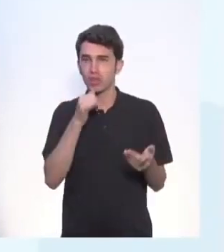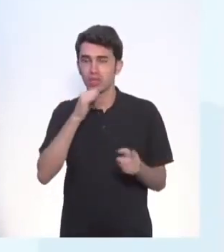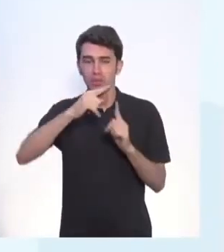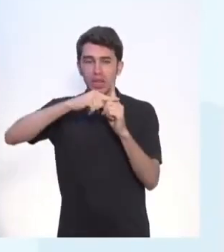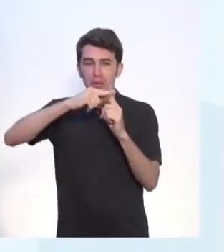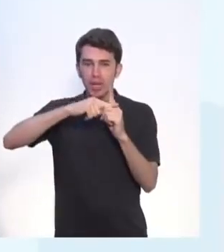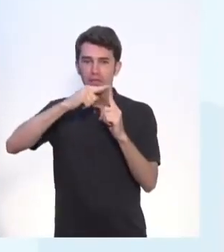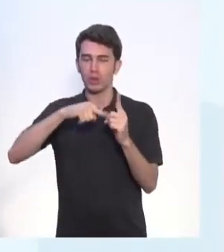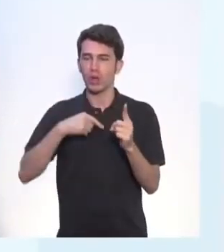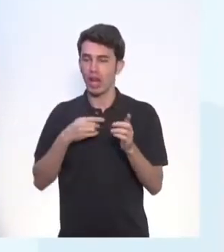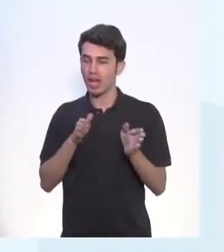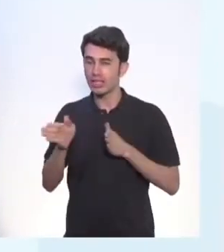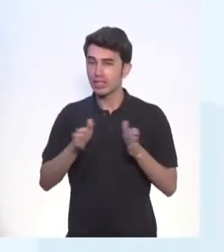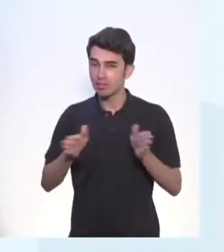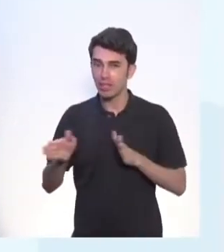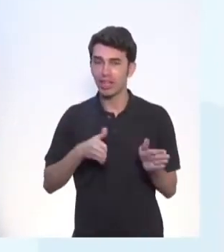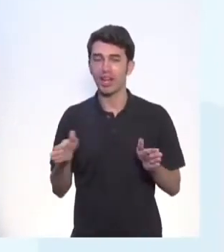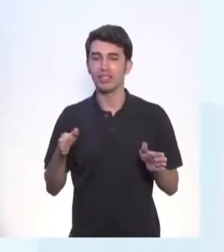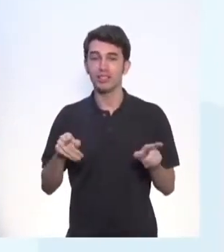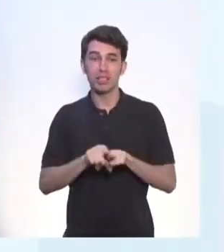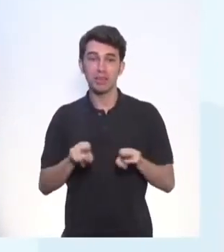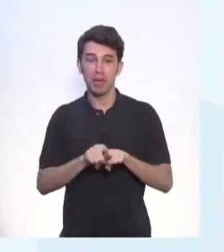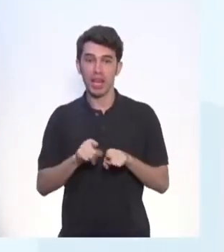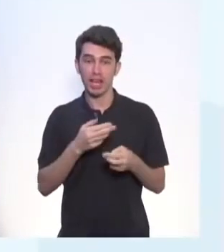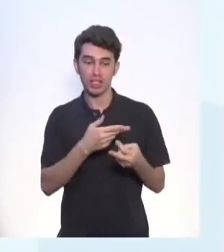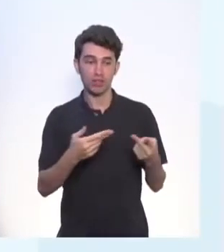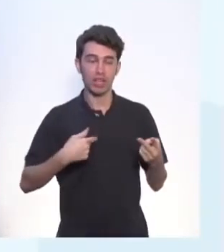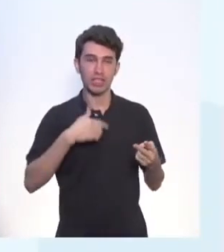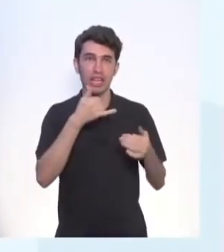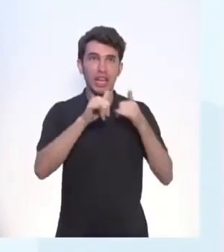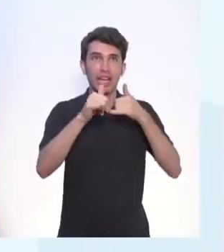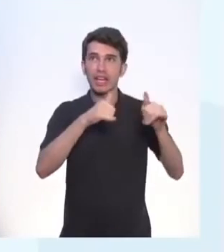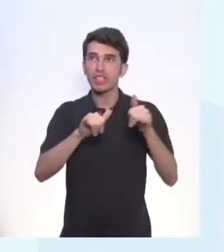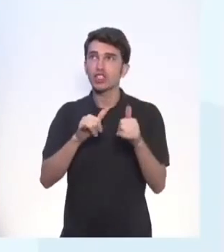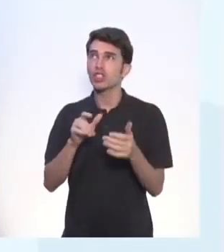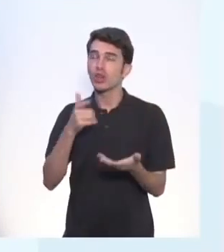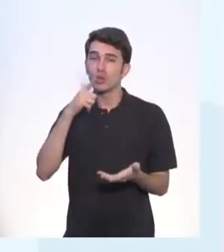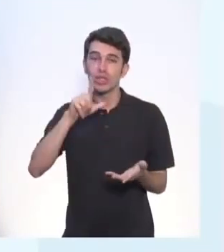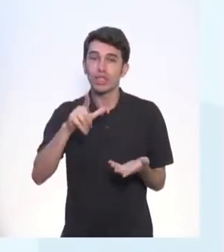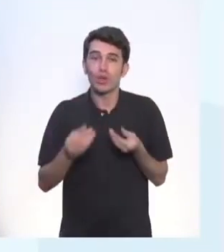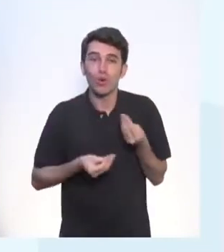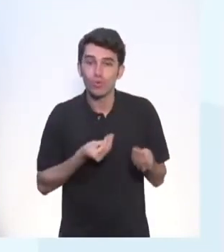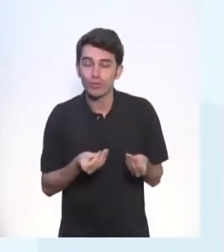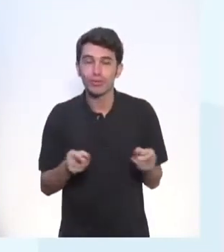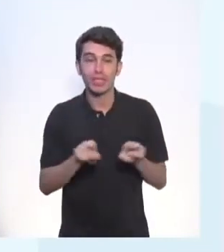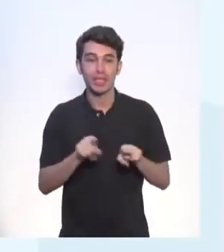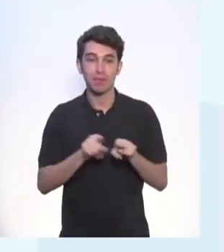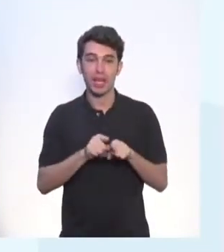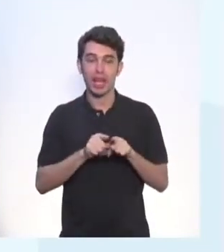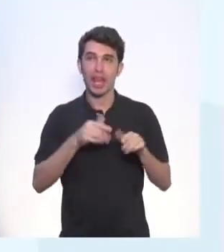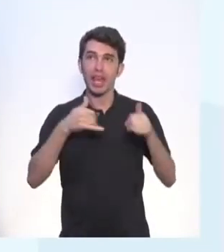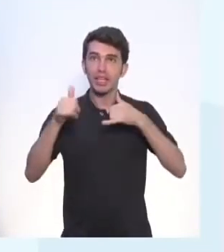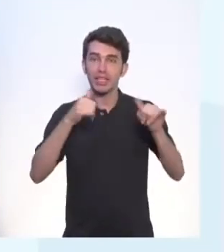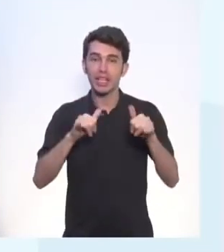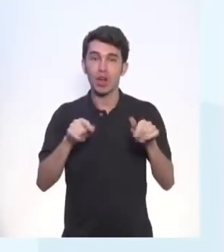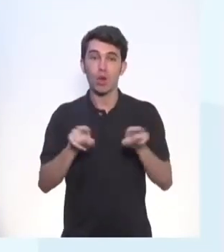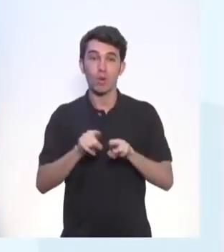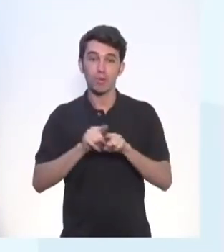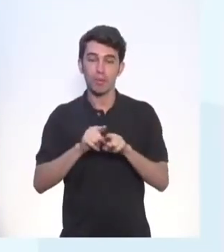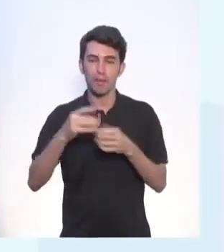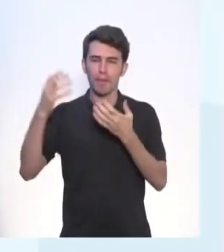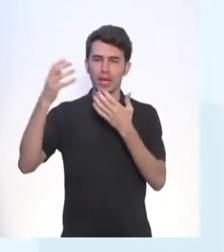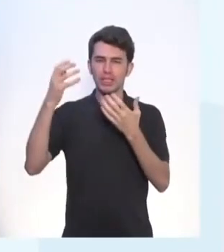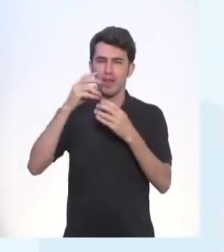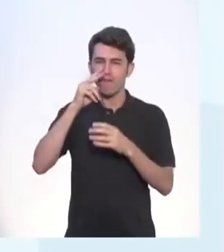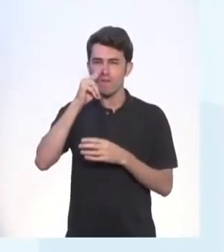temperatura, acessibilidade a diferentes fontes de energia ou alta pressão que a gente pode achar no